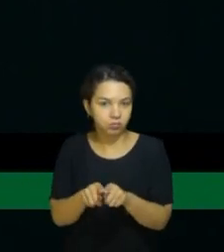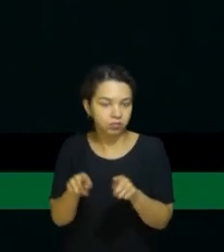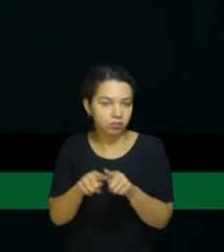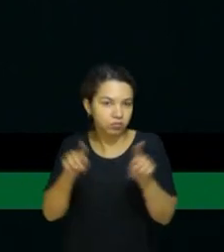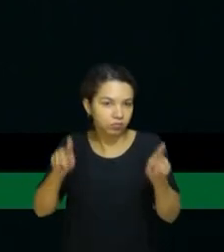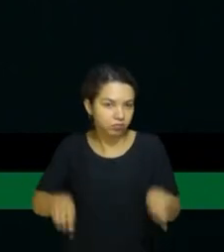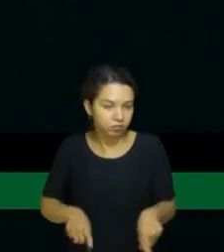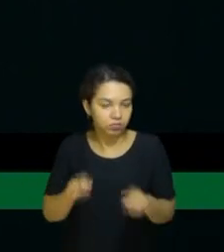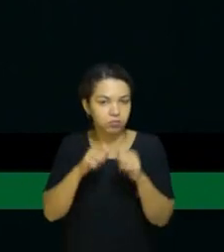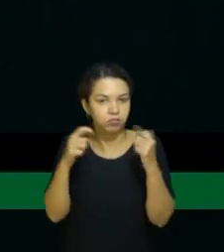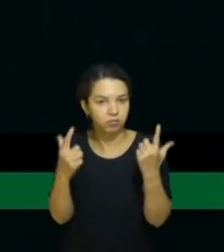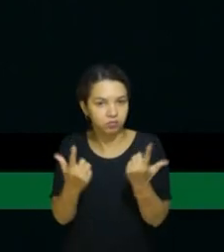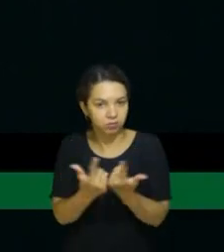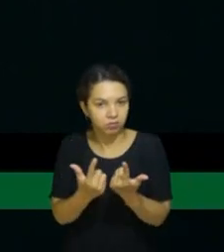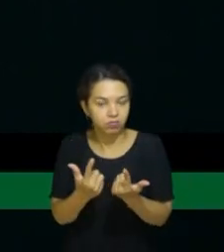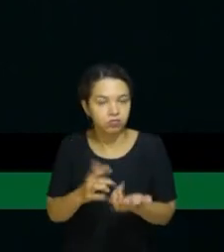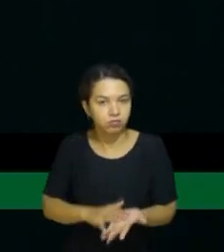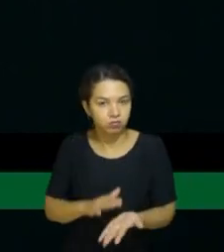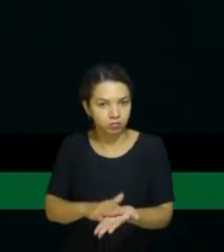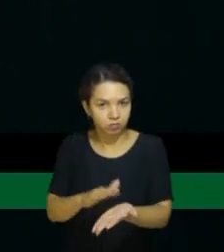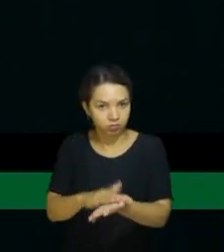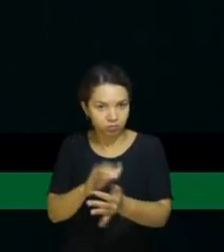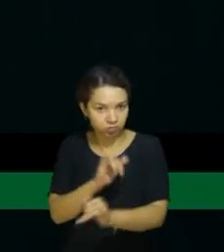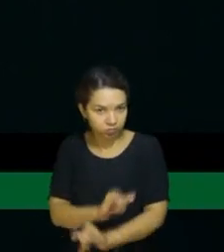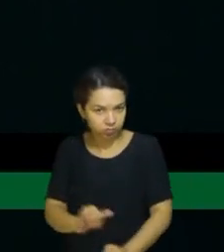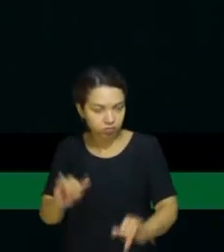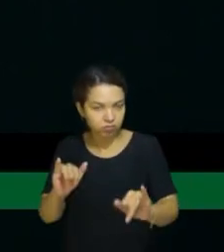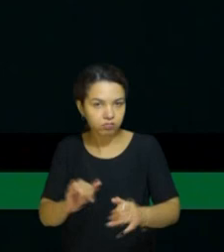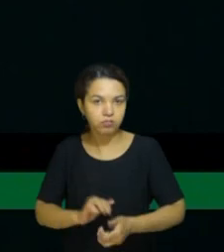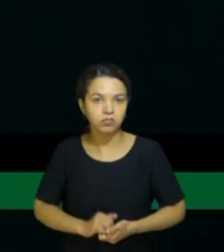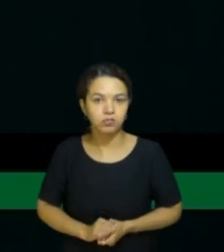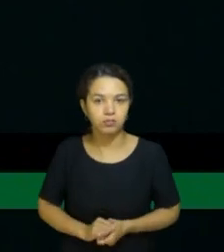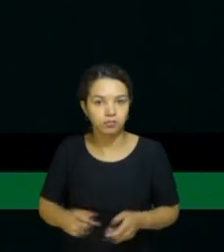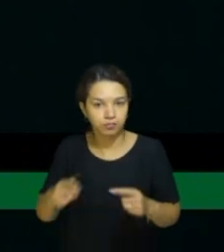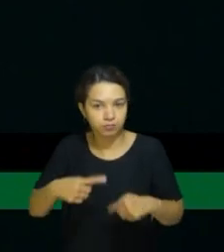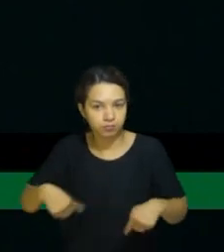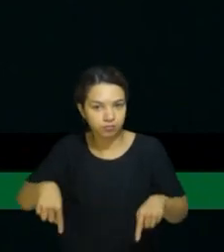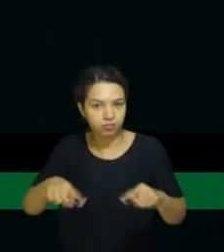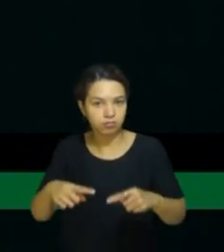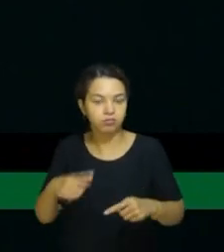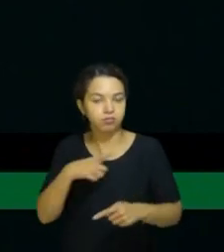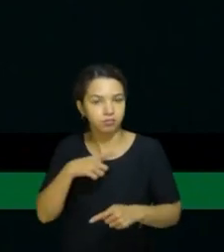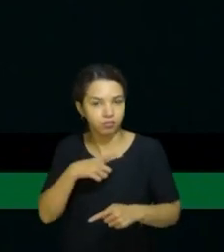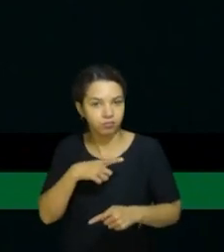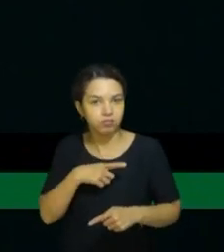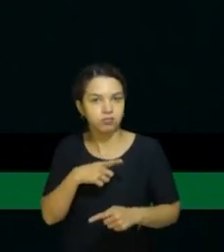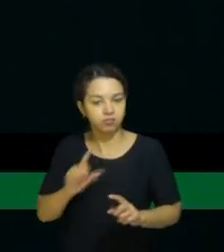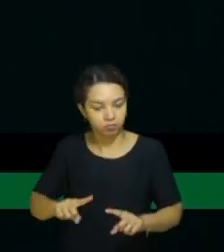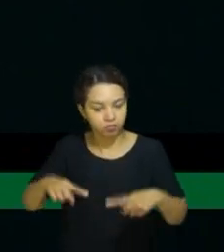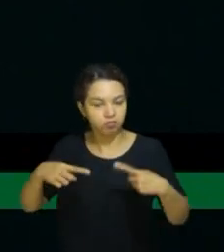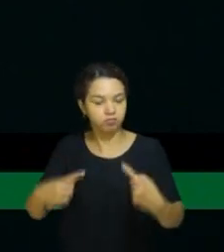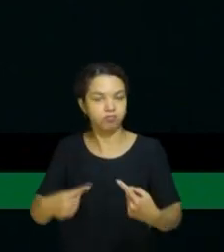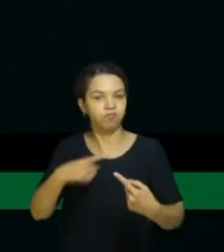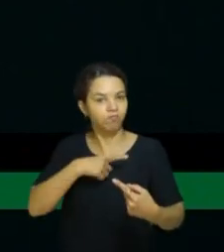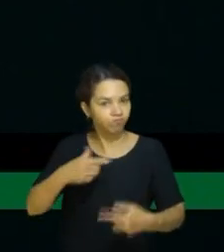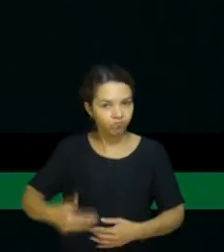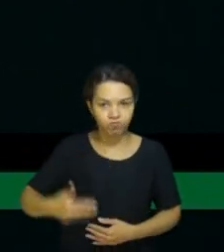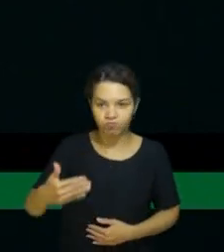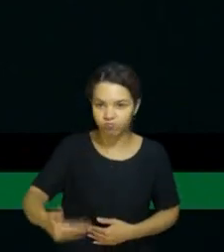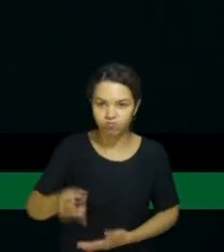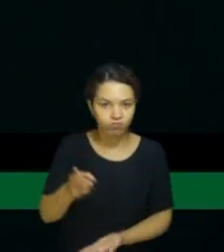Legislativa e dizer o seguinte nós temos sempre desafios